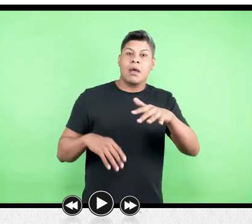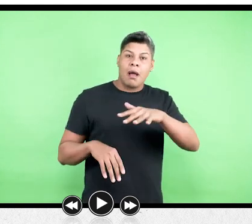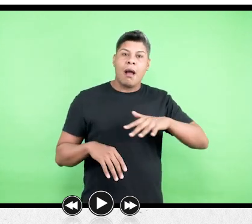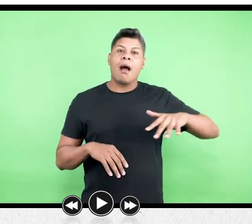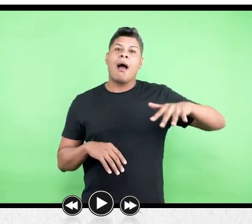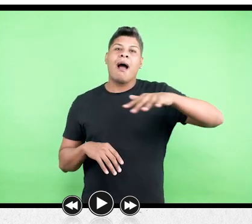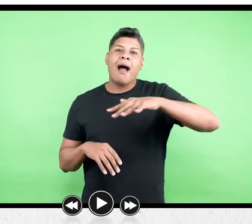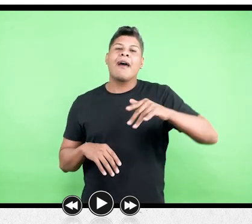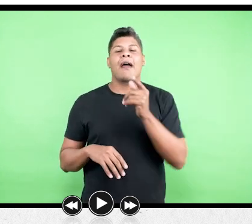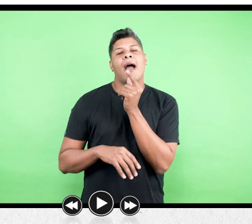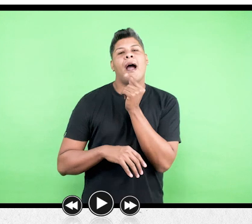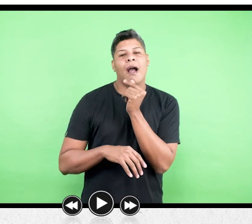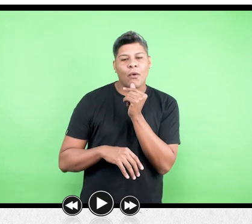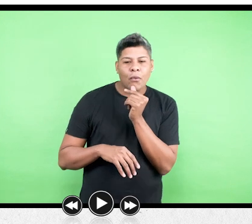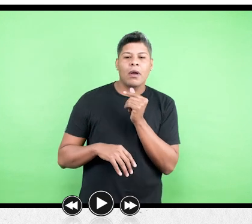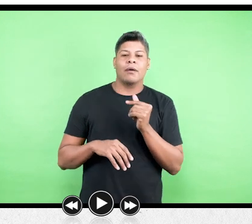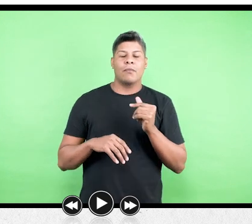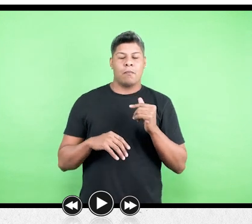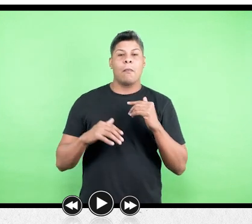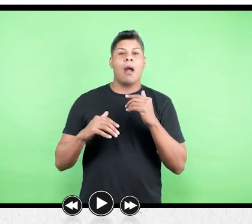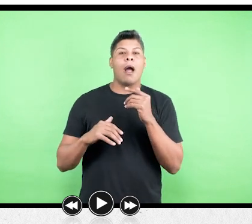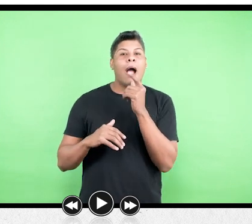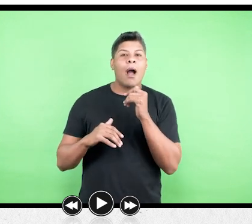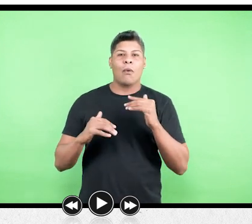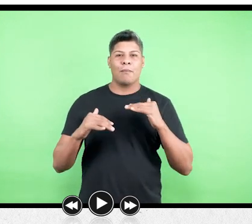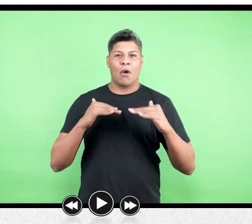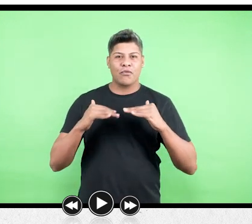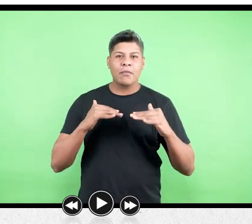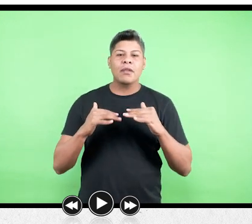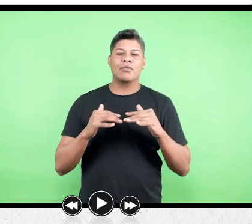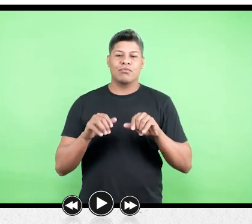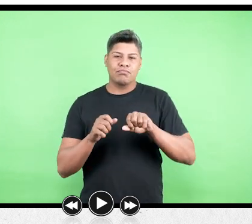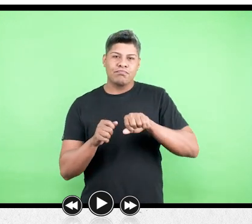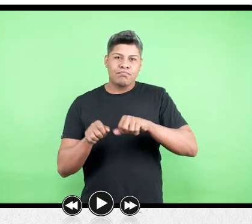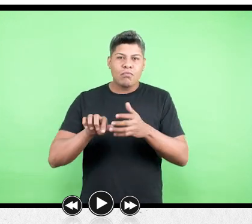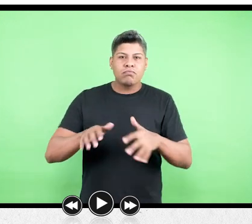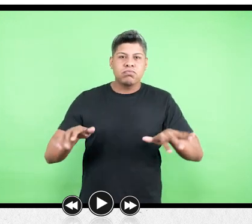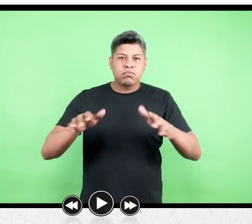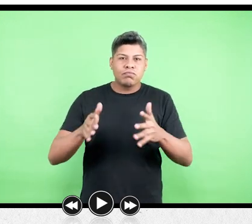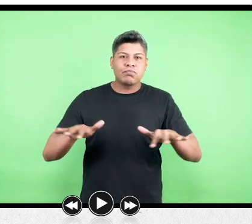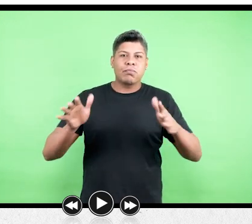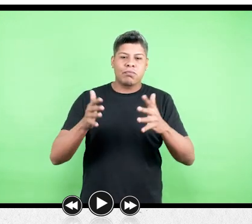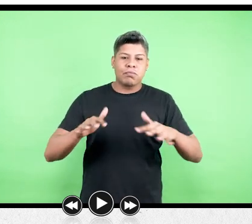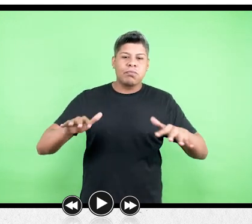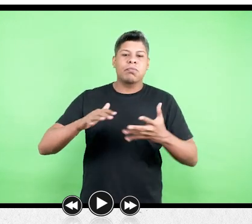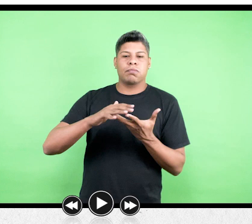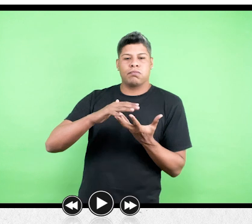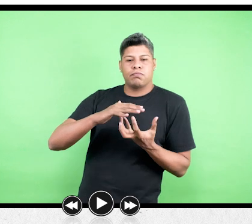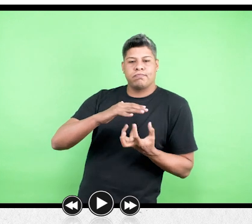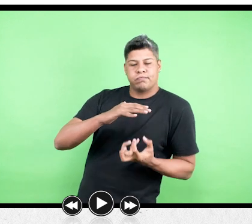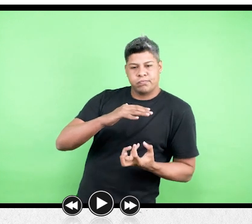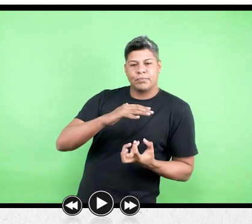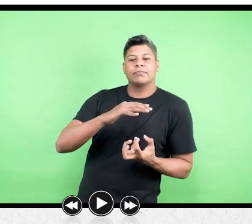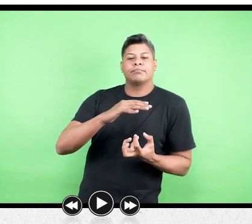úmida, com a água se movendo na área úmida para o subterrâneo. Então,